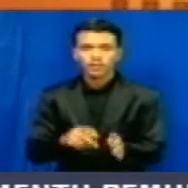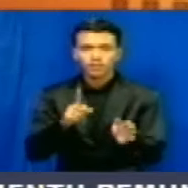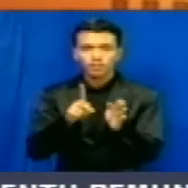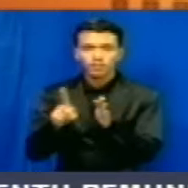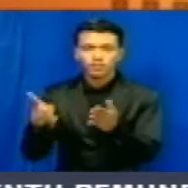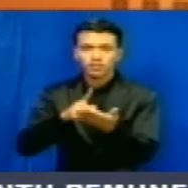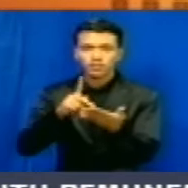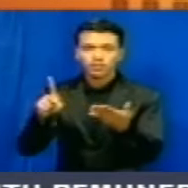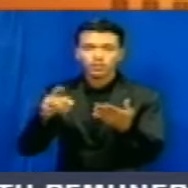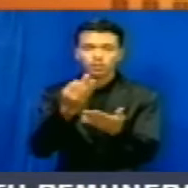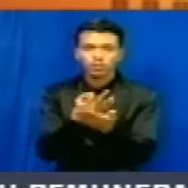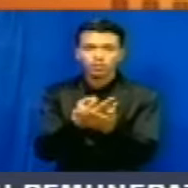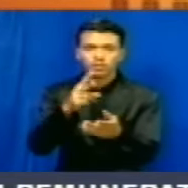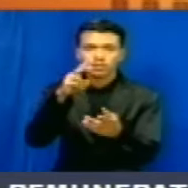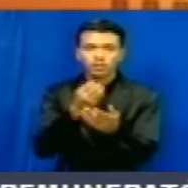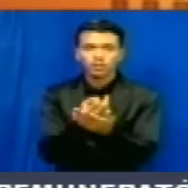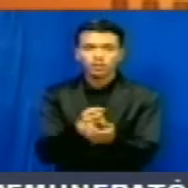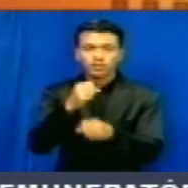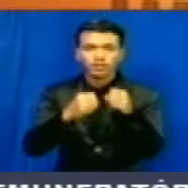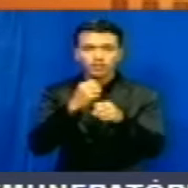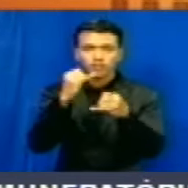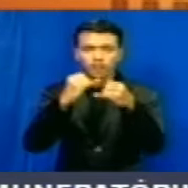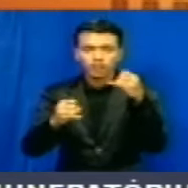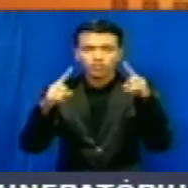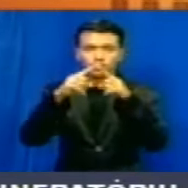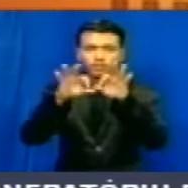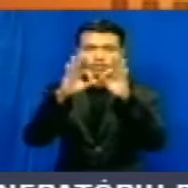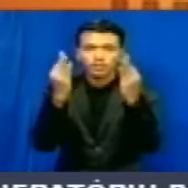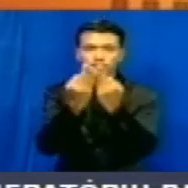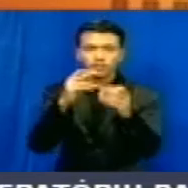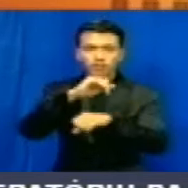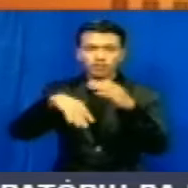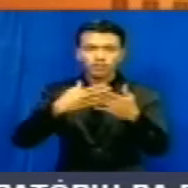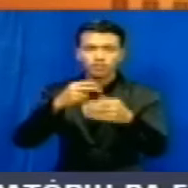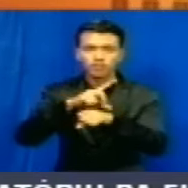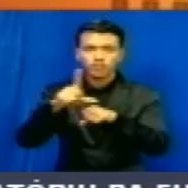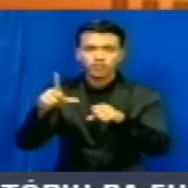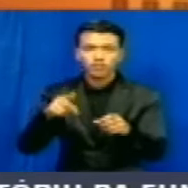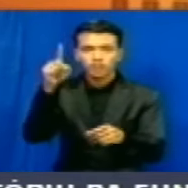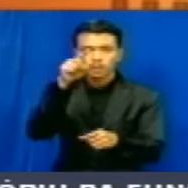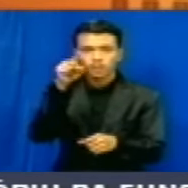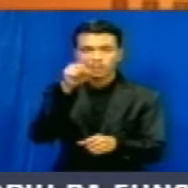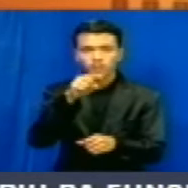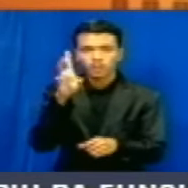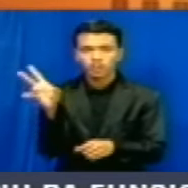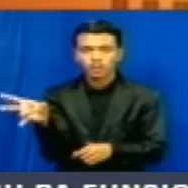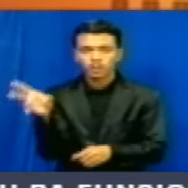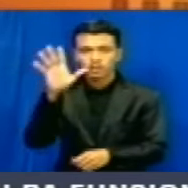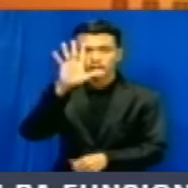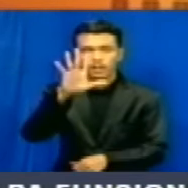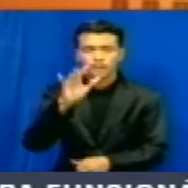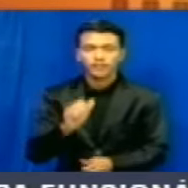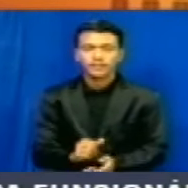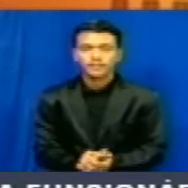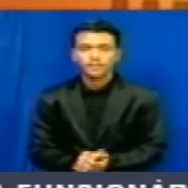Preparação pagamento subsídio fundo fim do ano para o Macaí em território nacional atinge 9% rito no recente